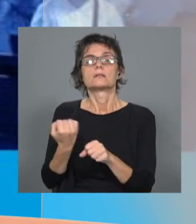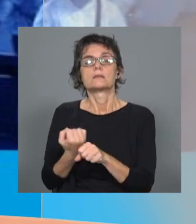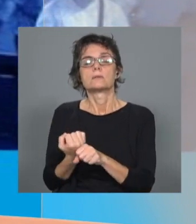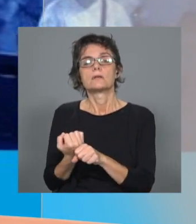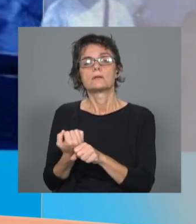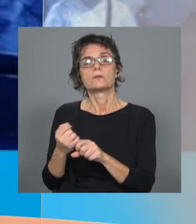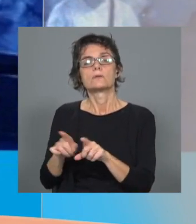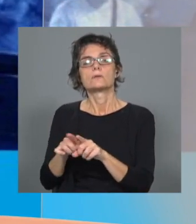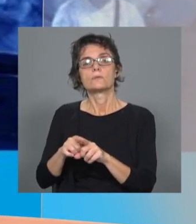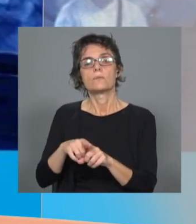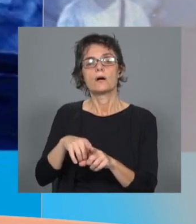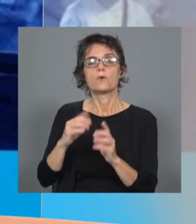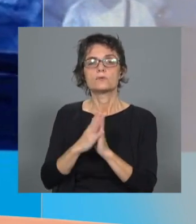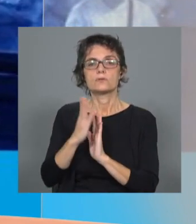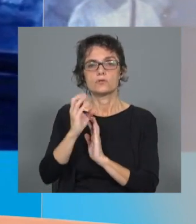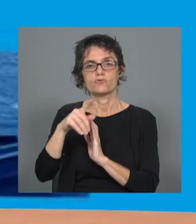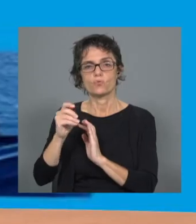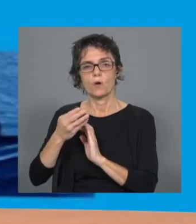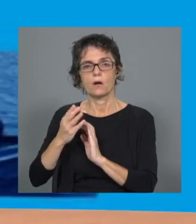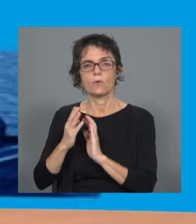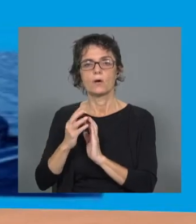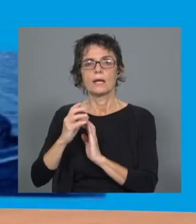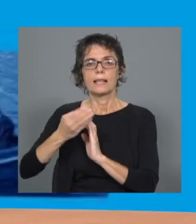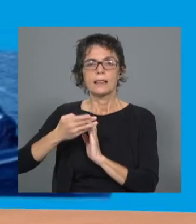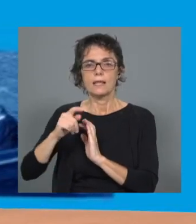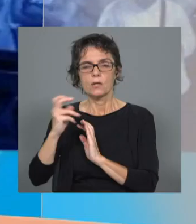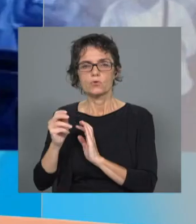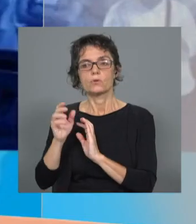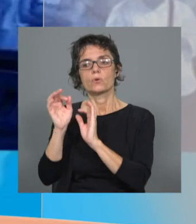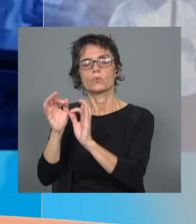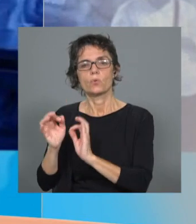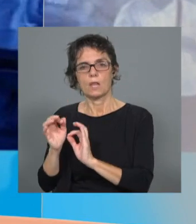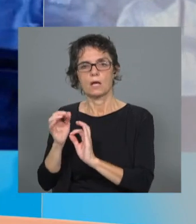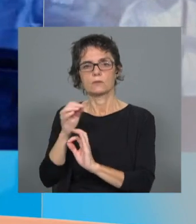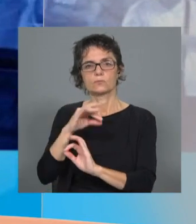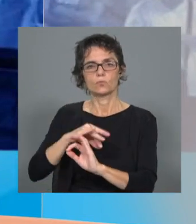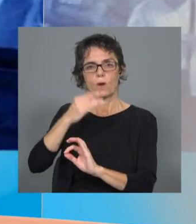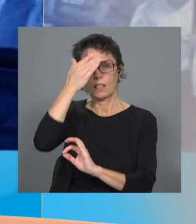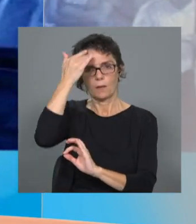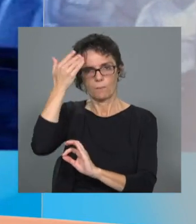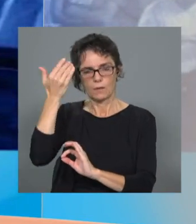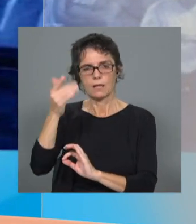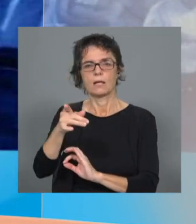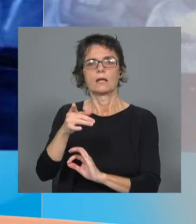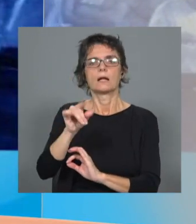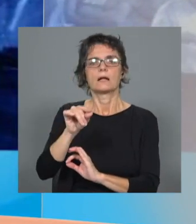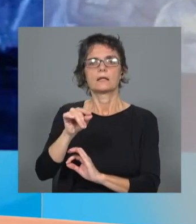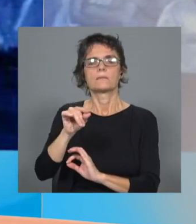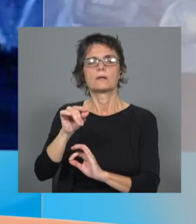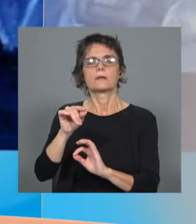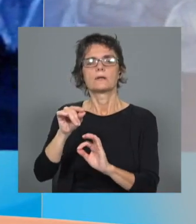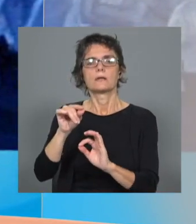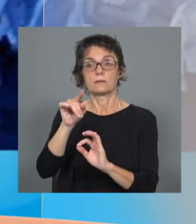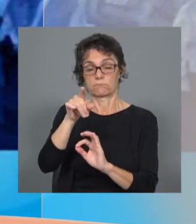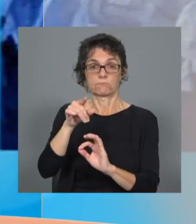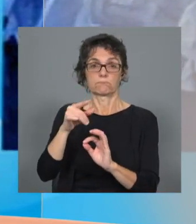Na valorização da saúde mental, no cuidado dos doentes mentais, assim como a Susana Queiroga, que é socióloga e também integra as